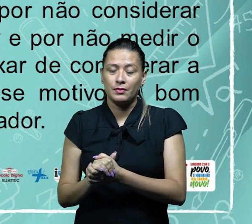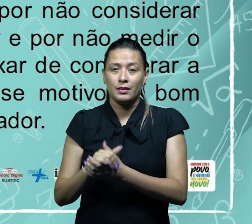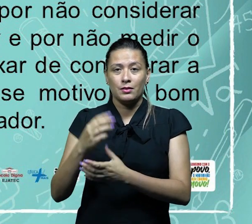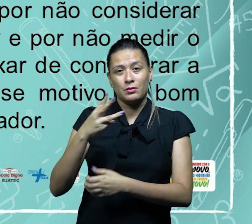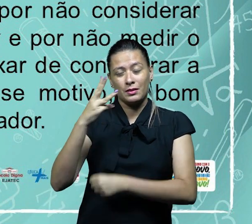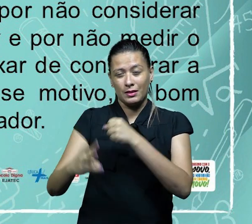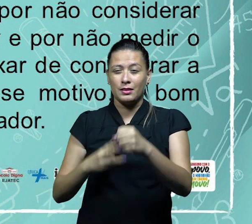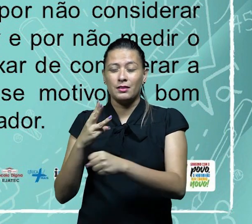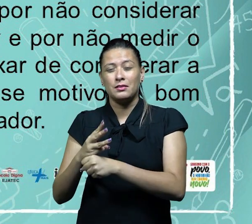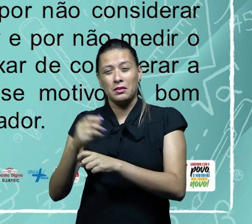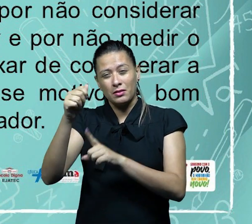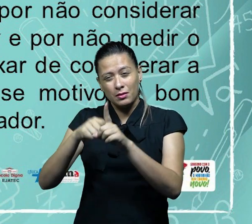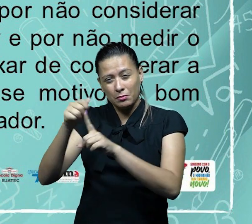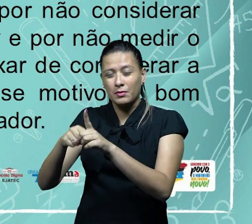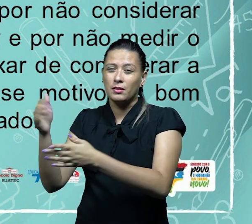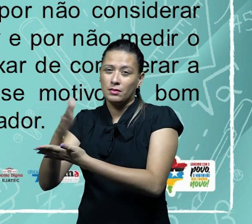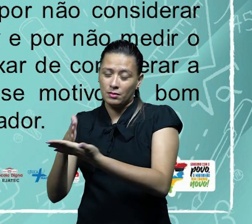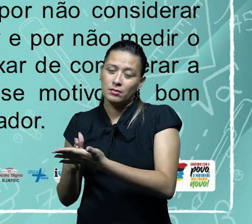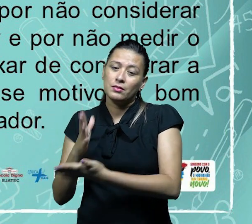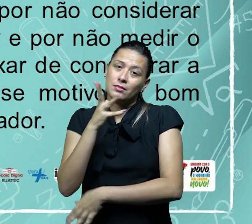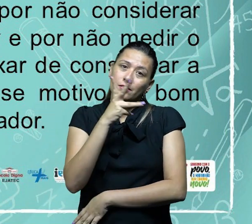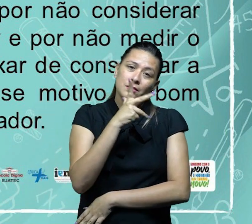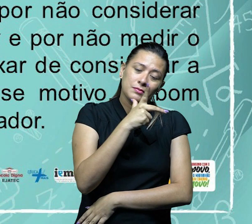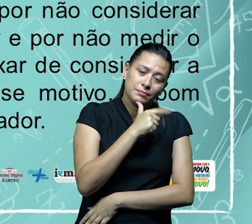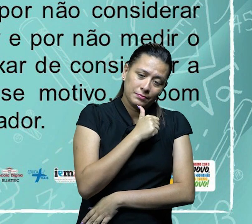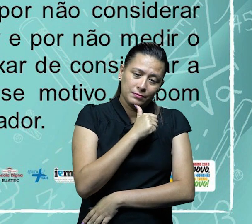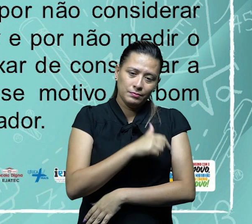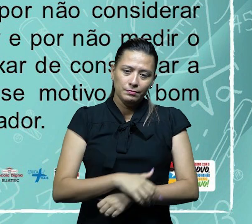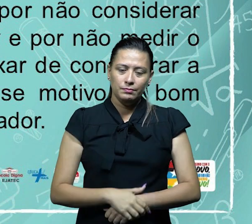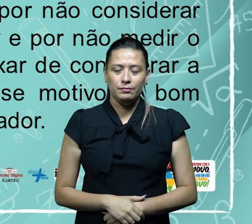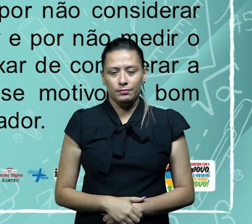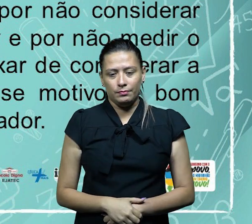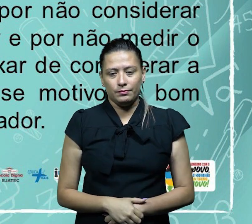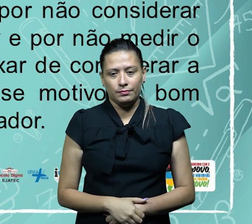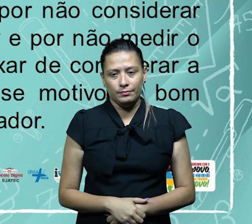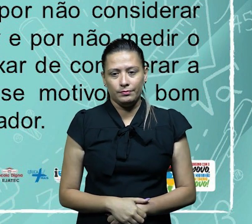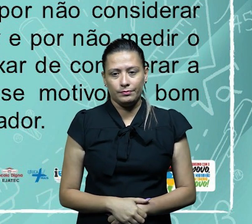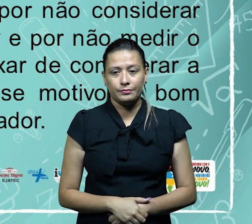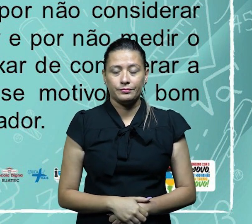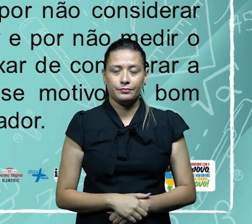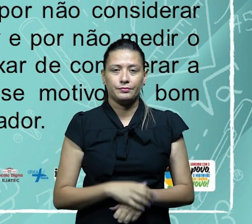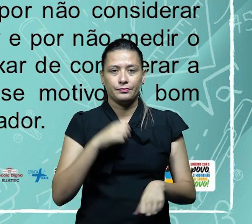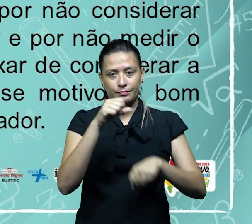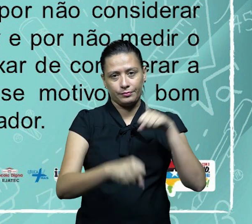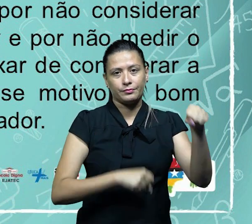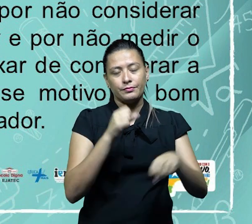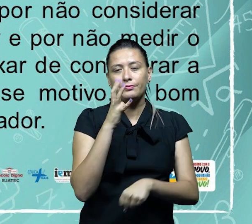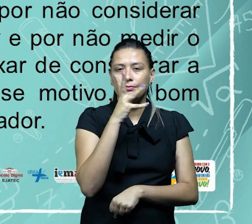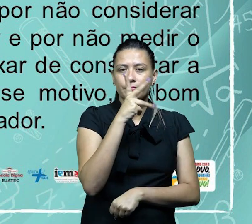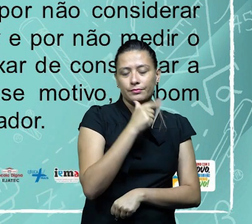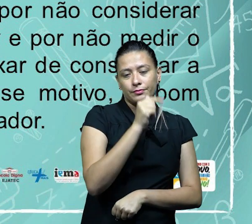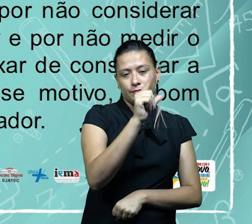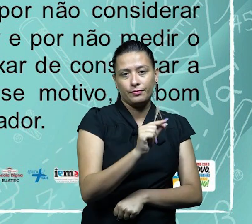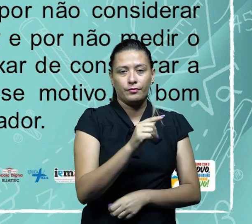tempo de retorno, melhor é o investimento. Tá? Uma vez que o risco é menor, logicamente, se ele dá retorno em menos tempo, eu corro menos risco de perder